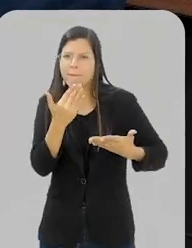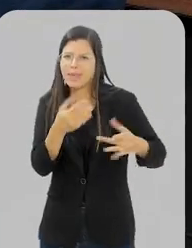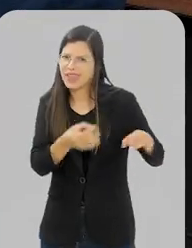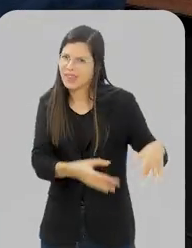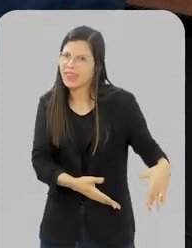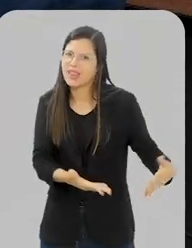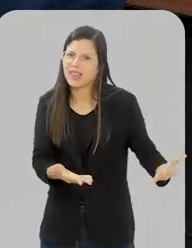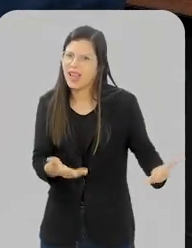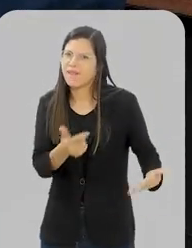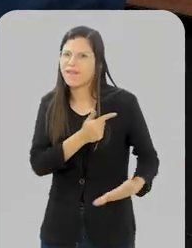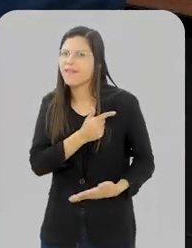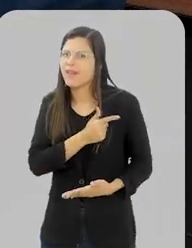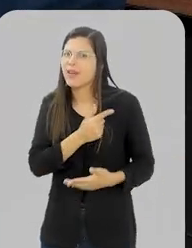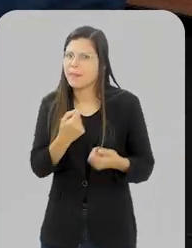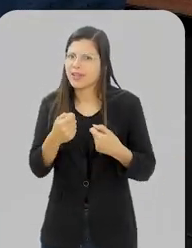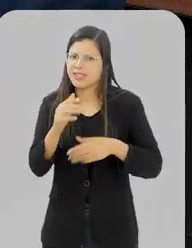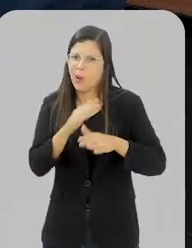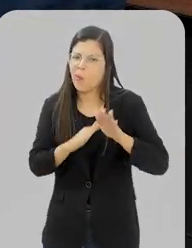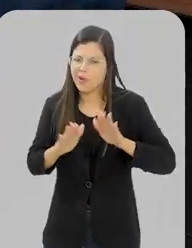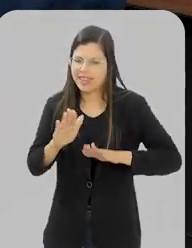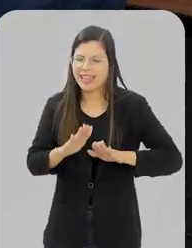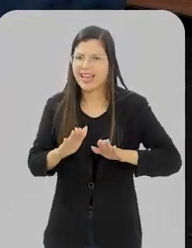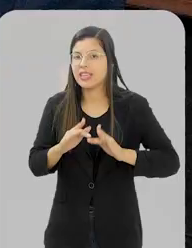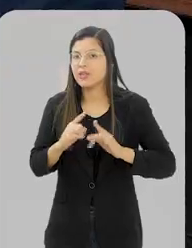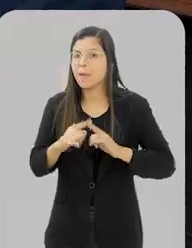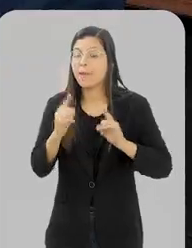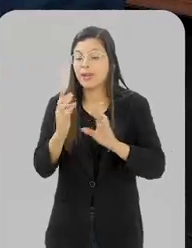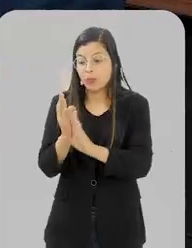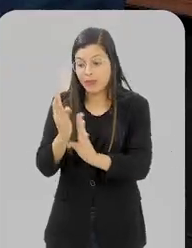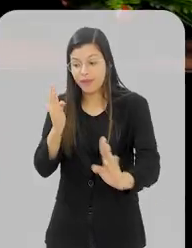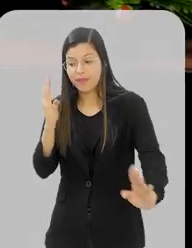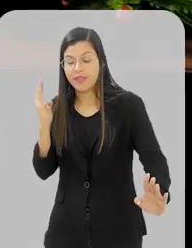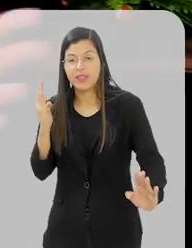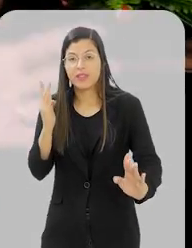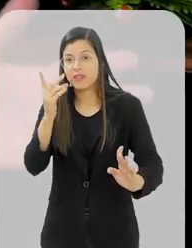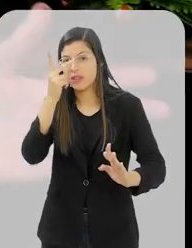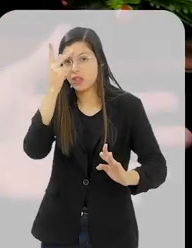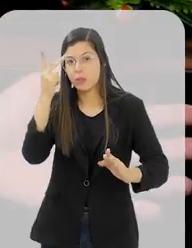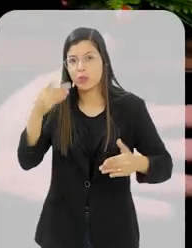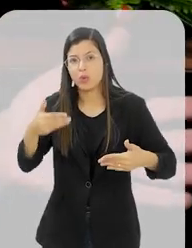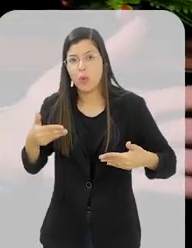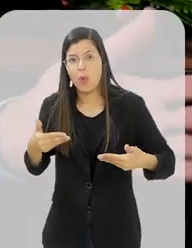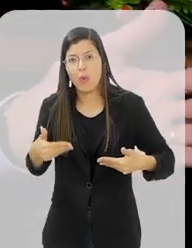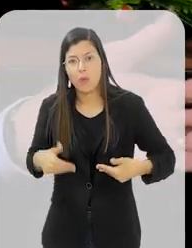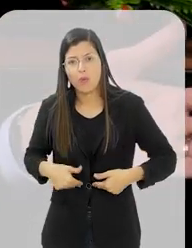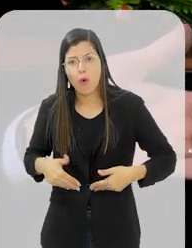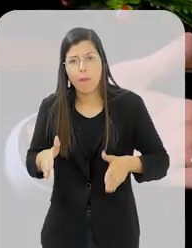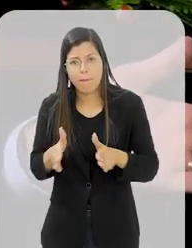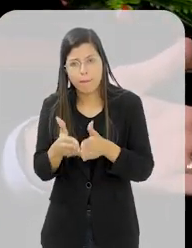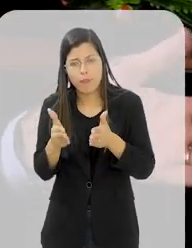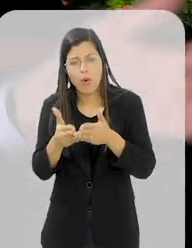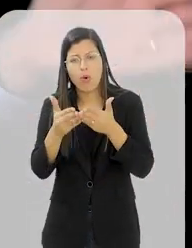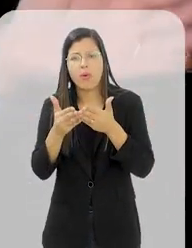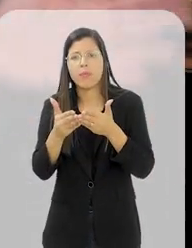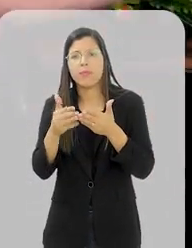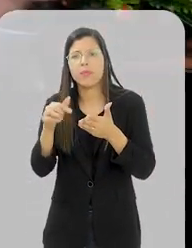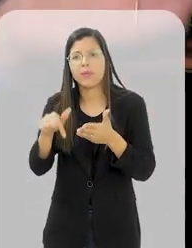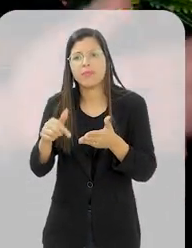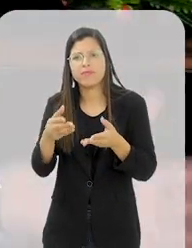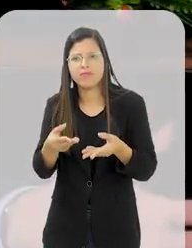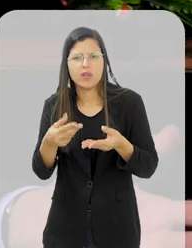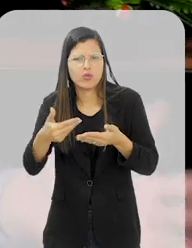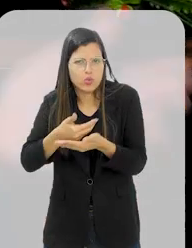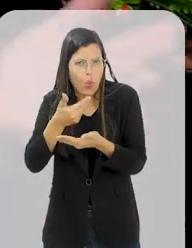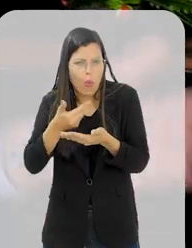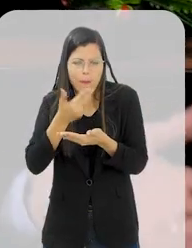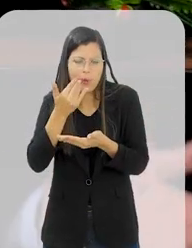quentinhas no chão e aquilo é muito feio eles deveriam ter um cuidado maior mas é uma fila de carente para para receber a comida a sopão ou o